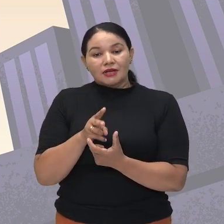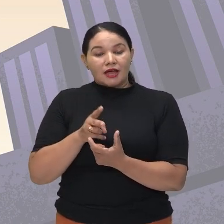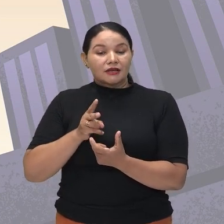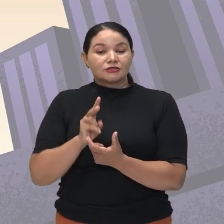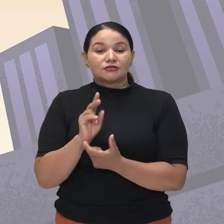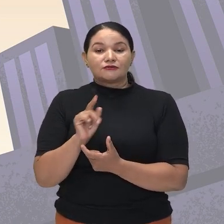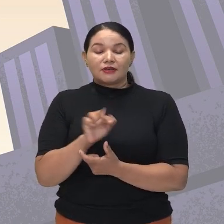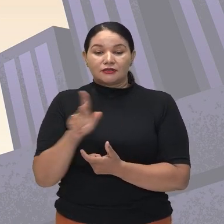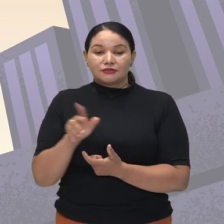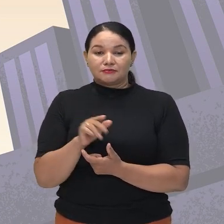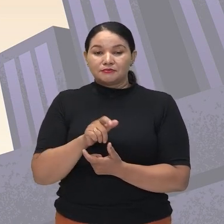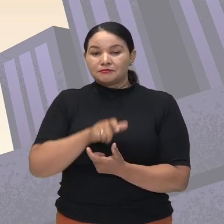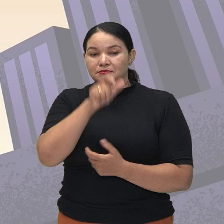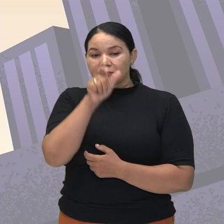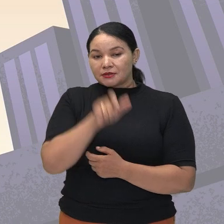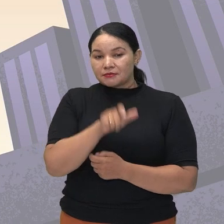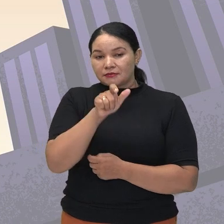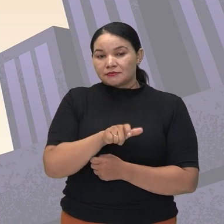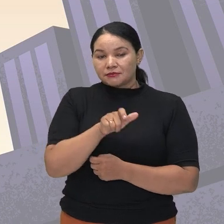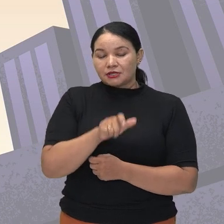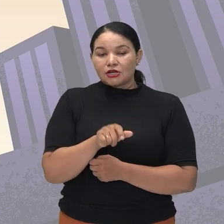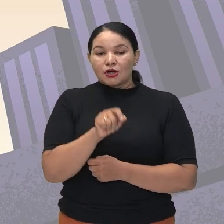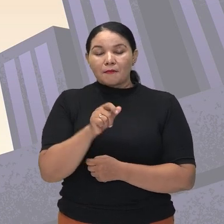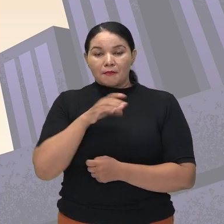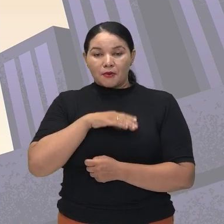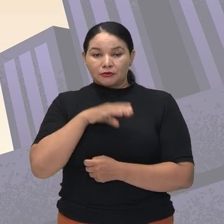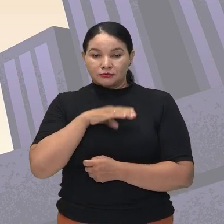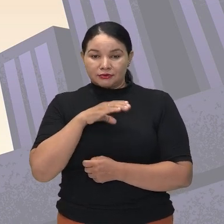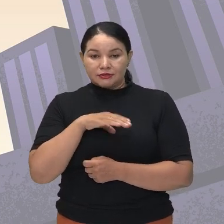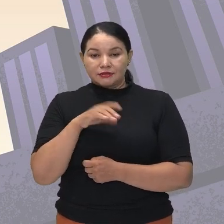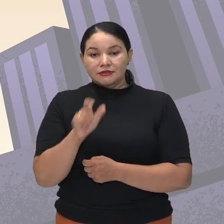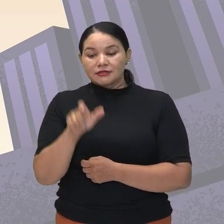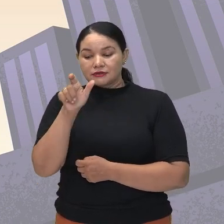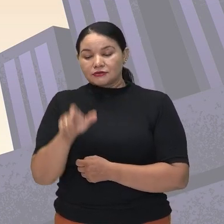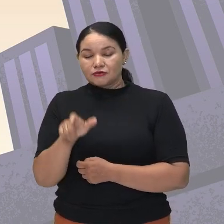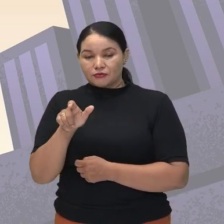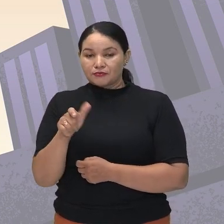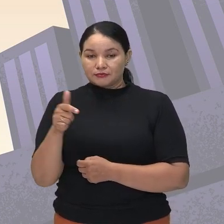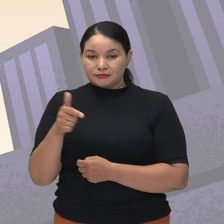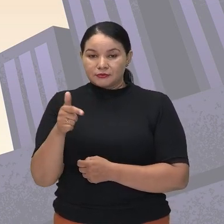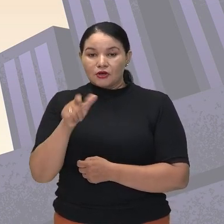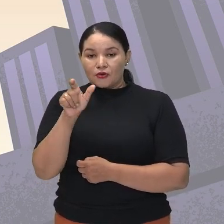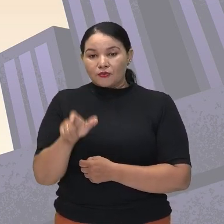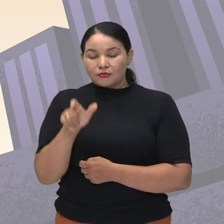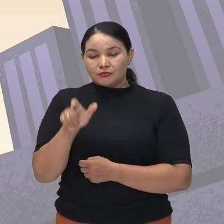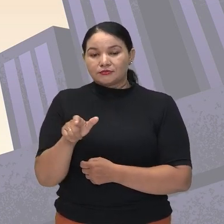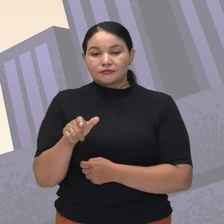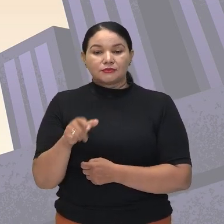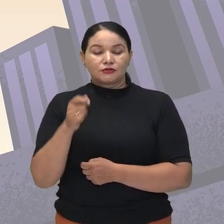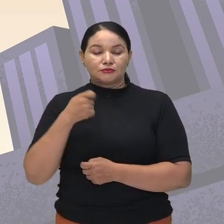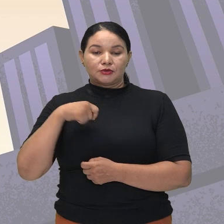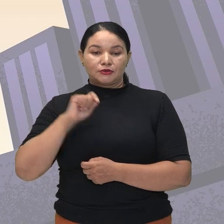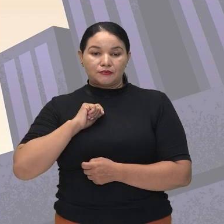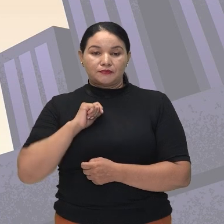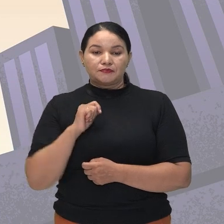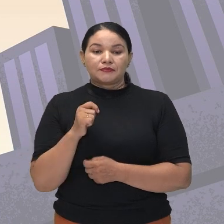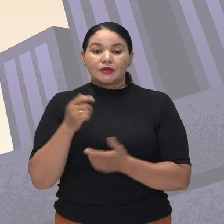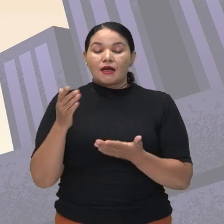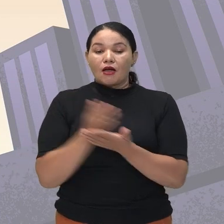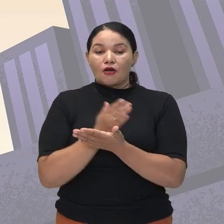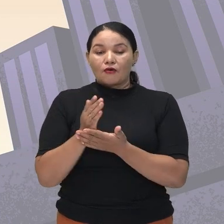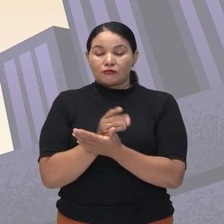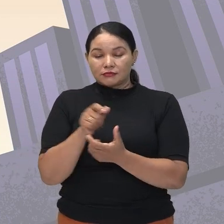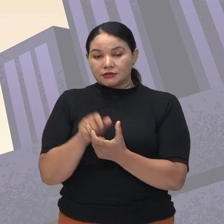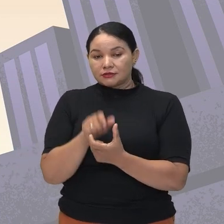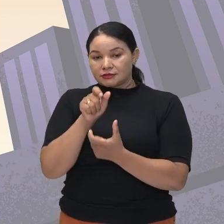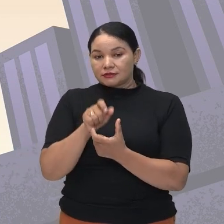nós temos português. Observem que algumas sílabas estão aí, destacadas de vermelho. E